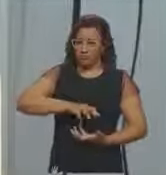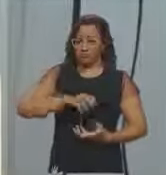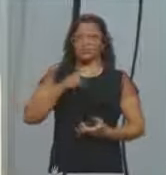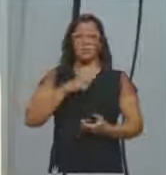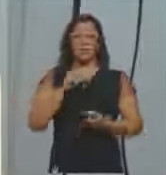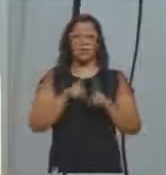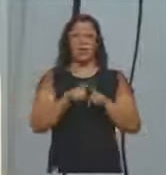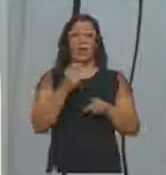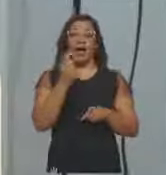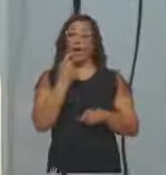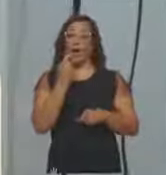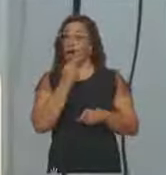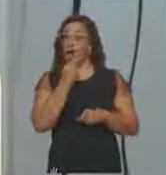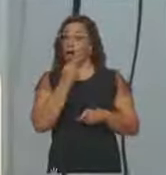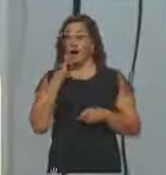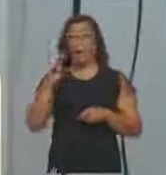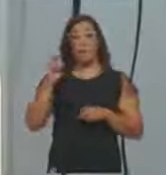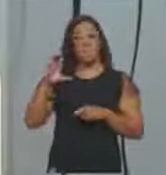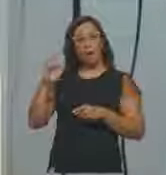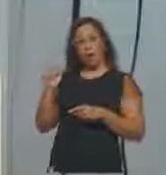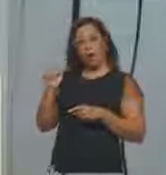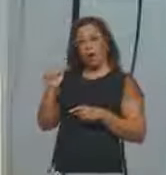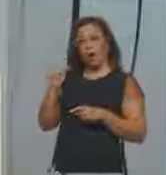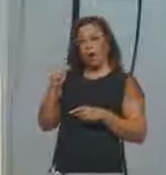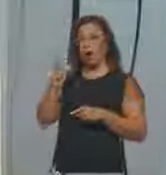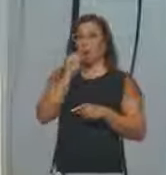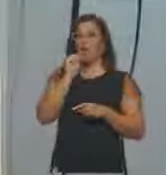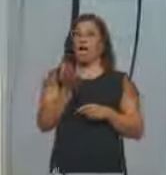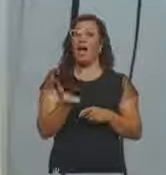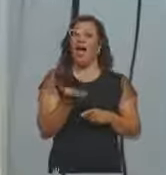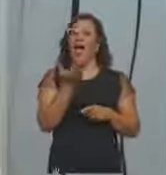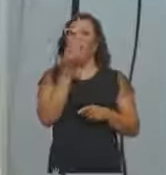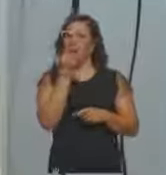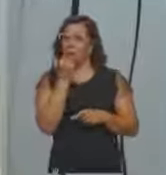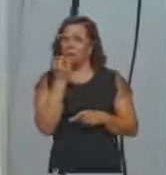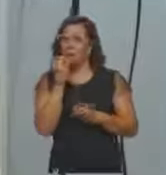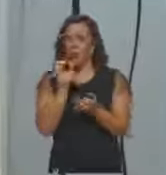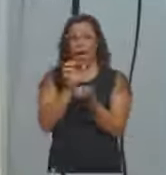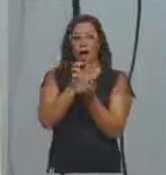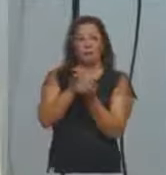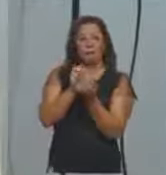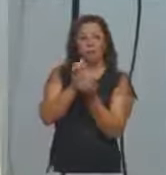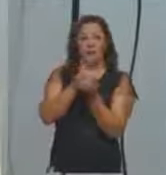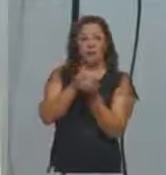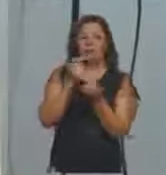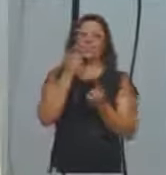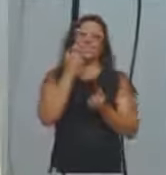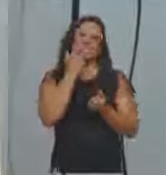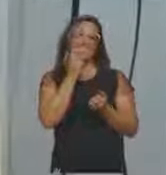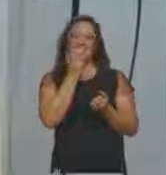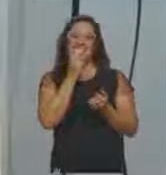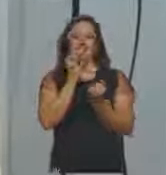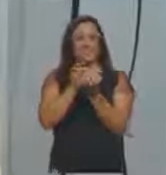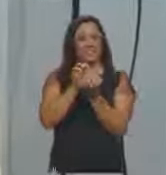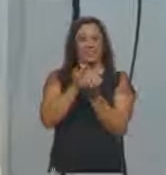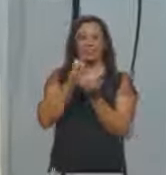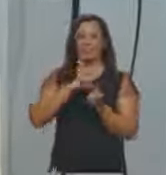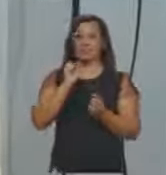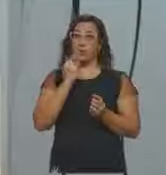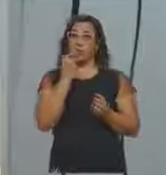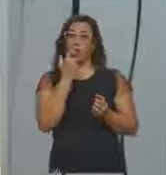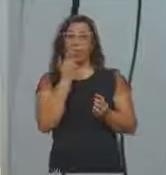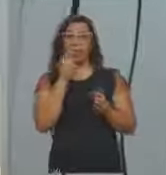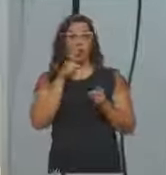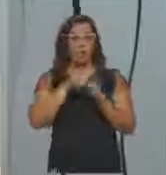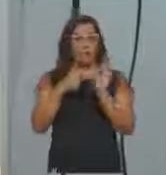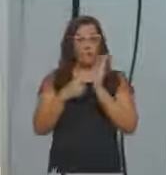boca, que recebe o alimento. Então a boca ela é constituída de dentes, língua, trouxe a língua para